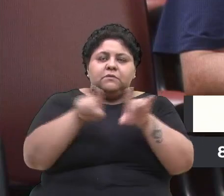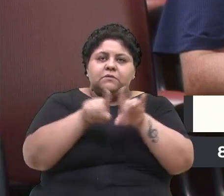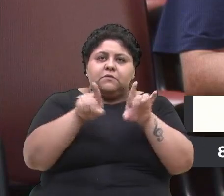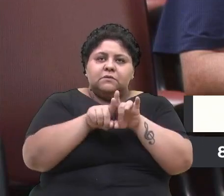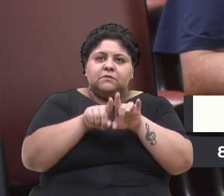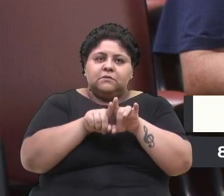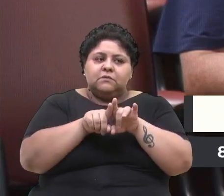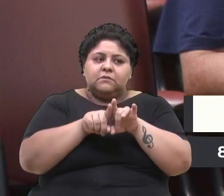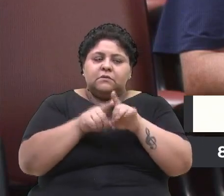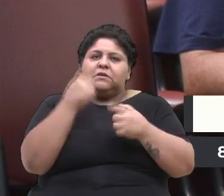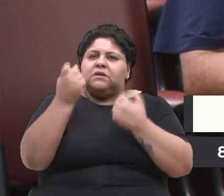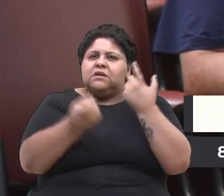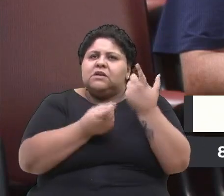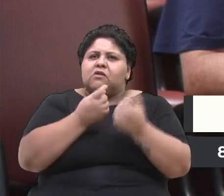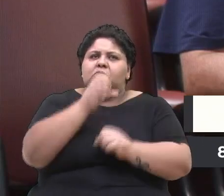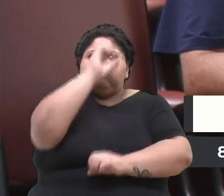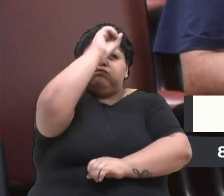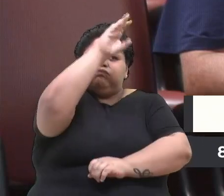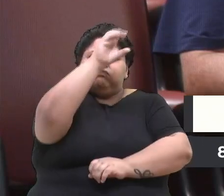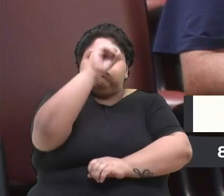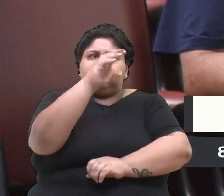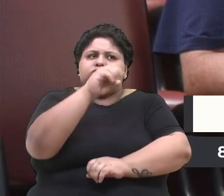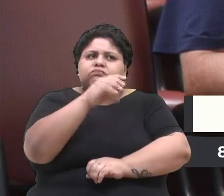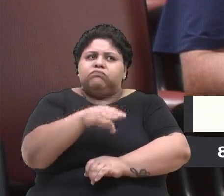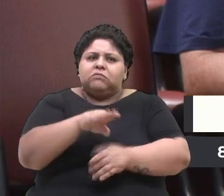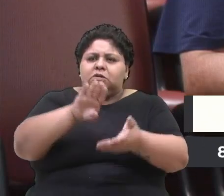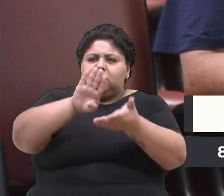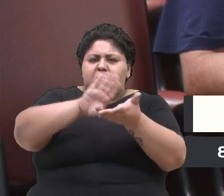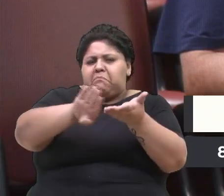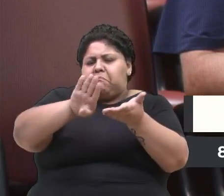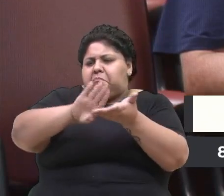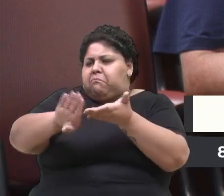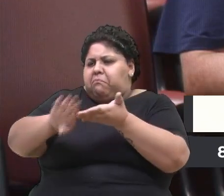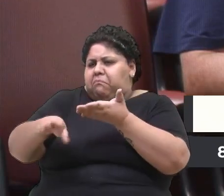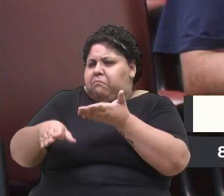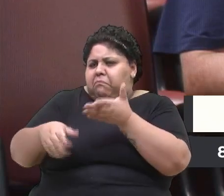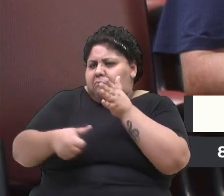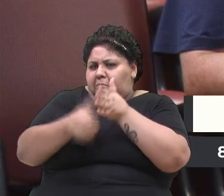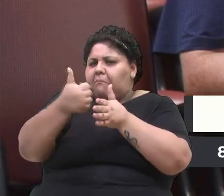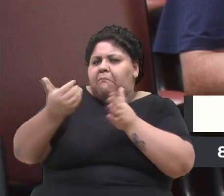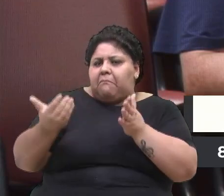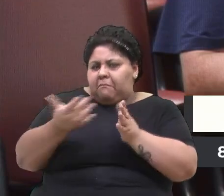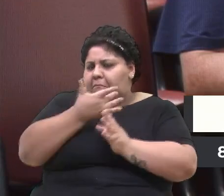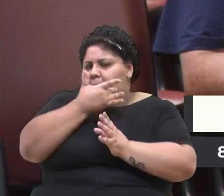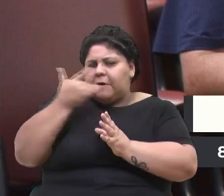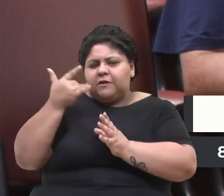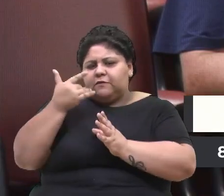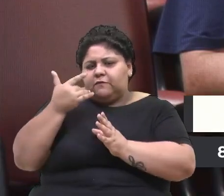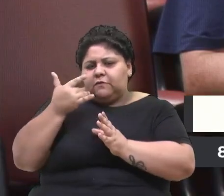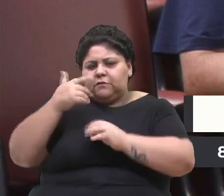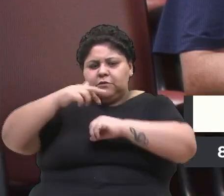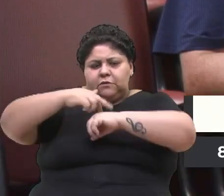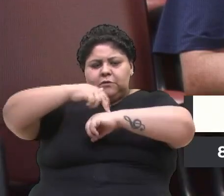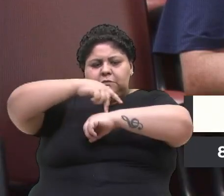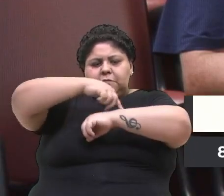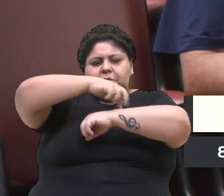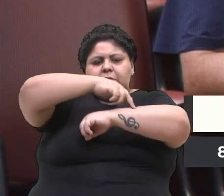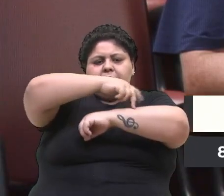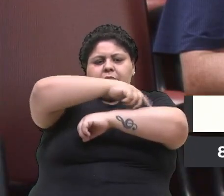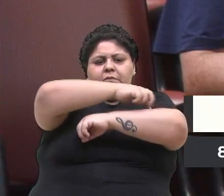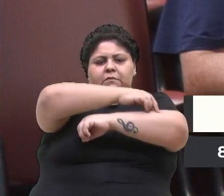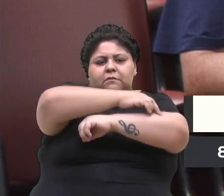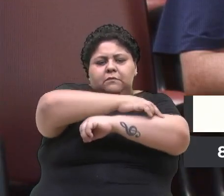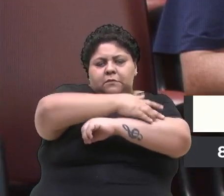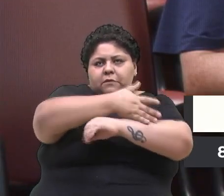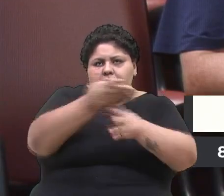alguma sinaleira que daria para retirar, alguma sinaleira para ficar mais fácil para trafegar em cima da BR-116. Sei